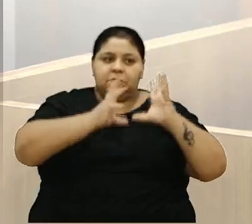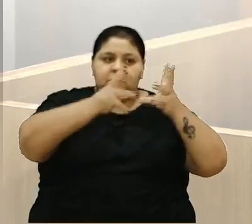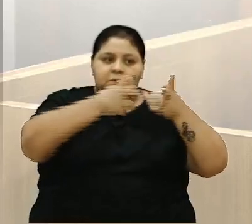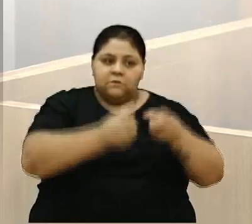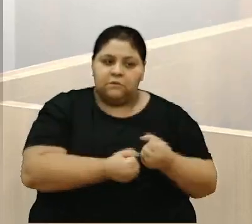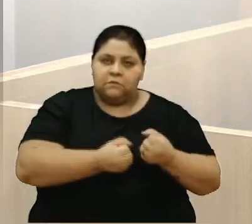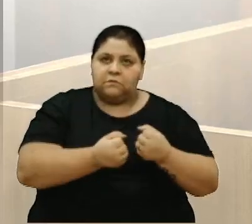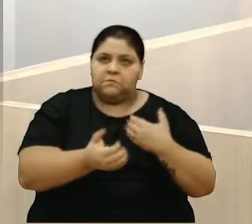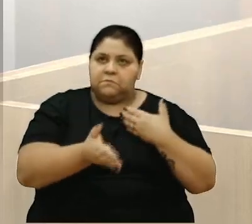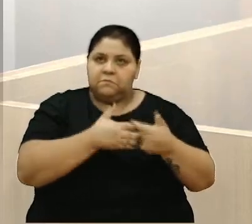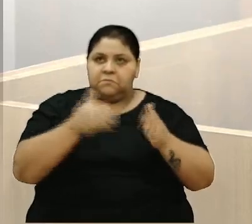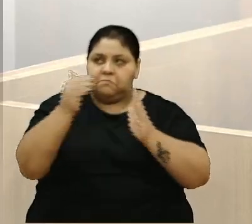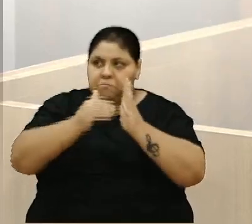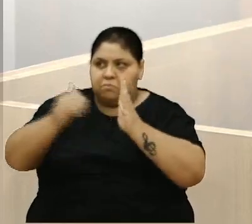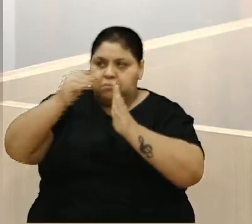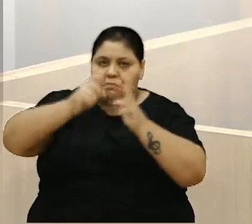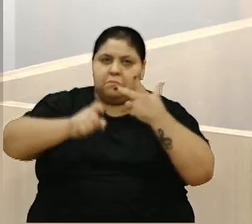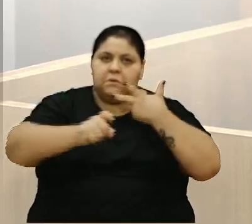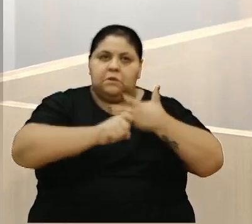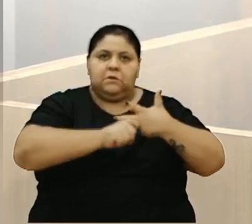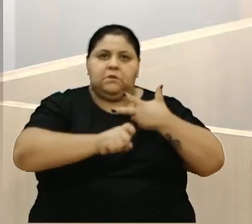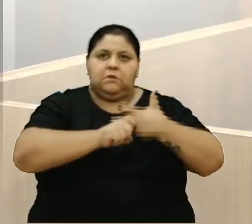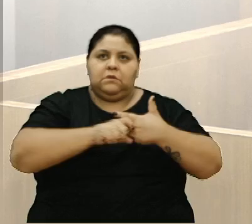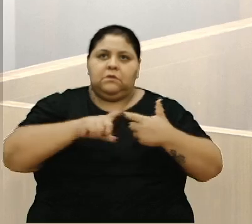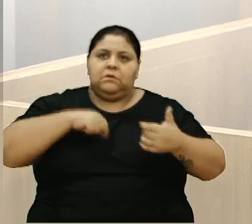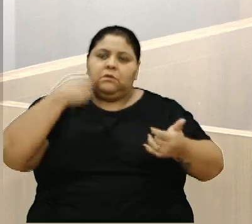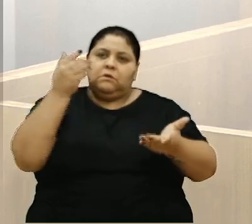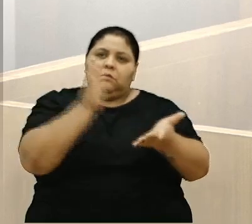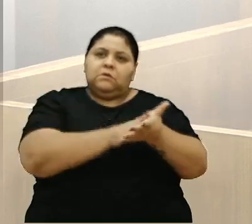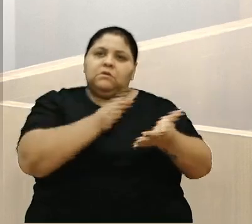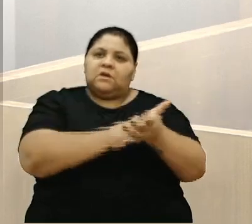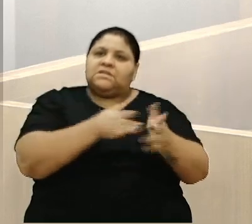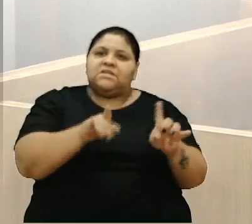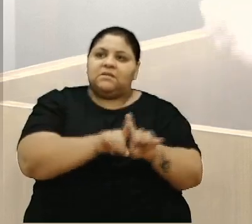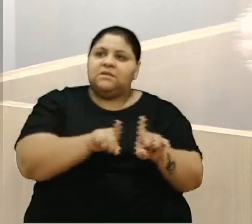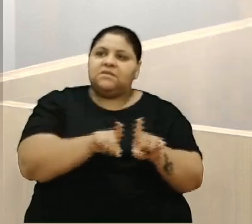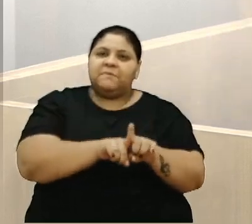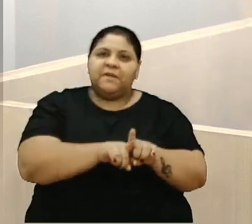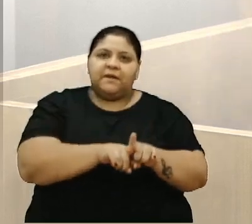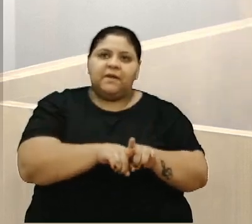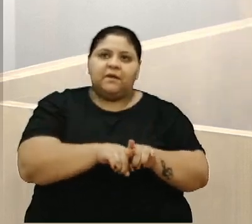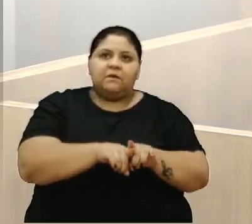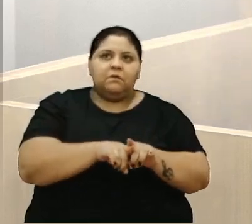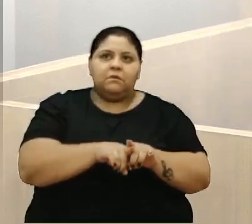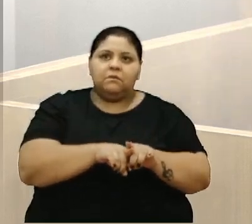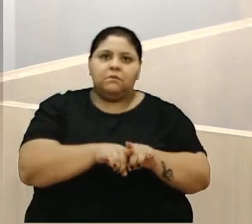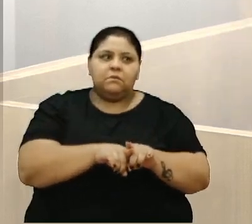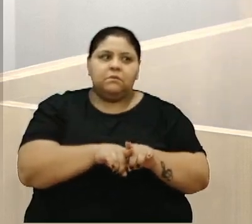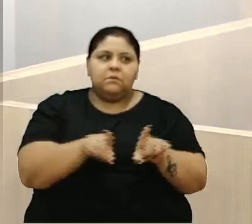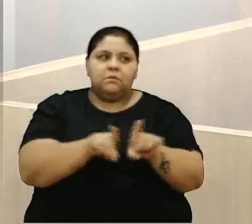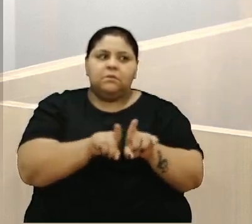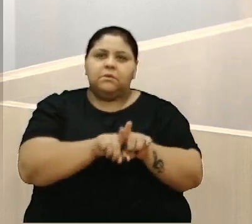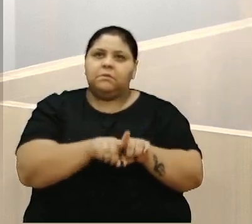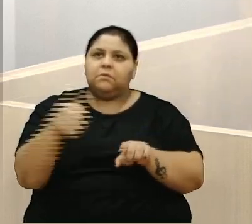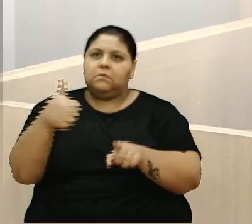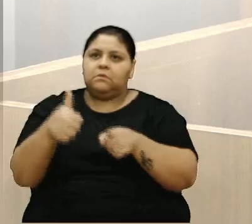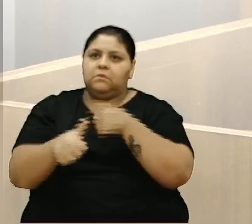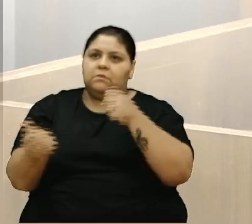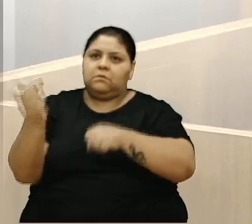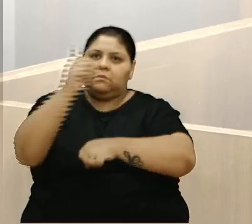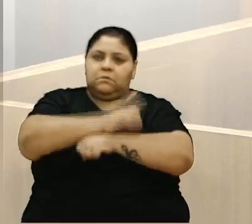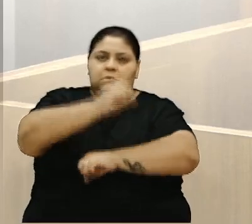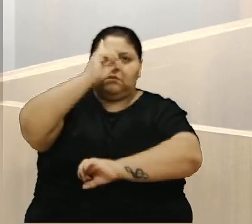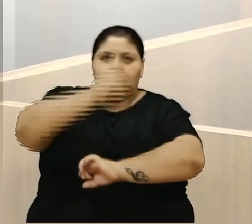independente da hierarquia do executivo. Quando tem que cobrar aqui, eu cobro. Quando tem que elogiar, eu elogio. Sempre foi desde o meu primeiro dia de mandato